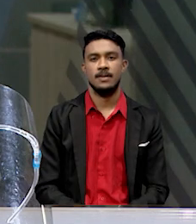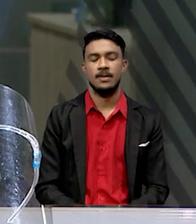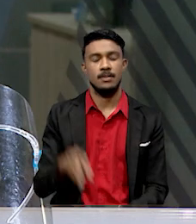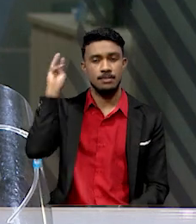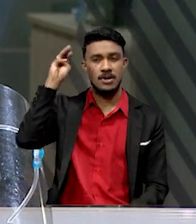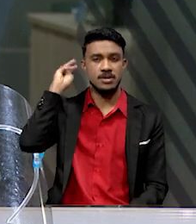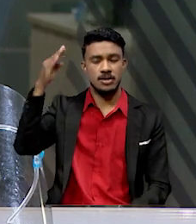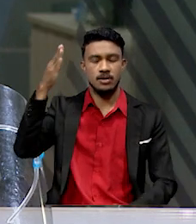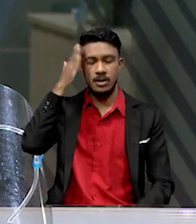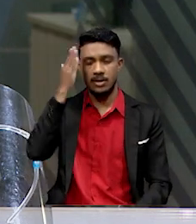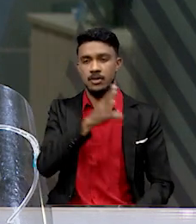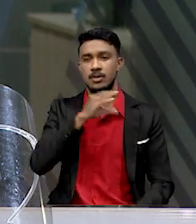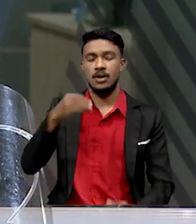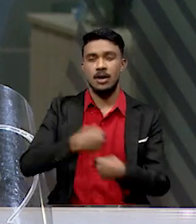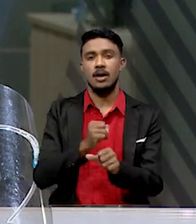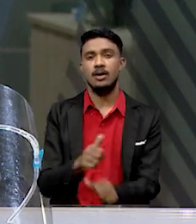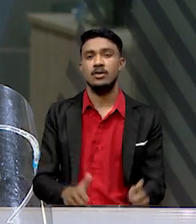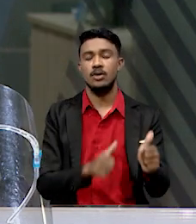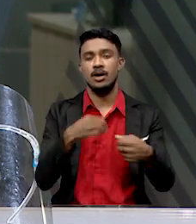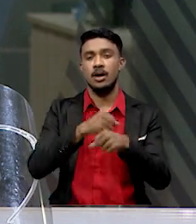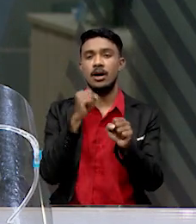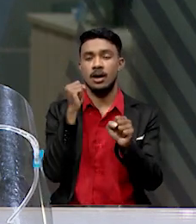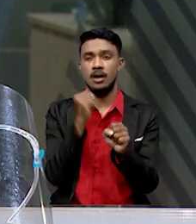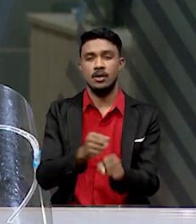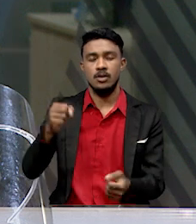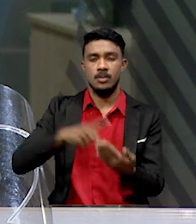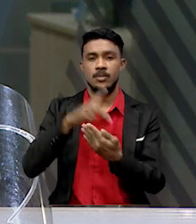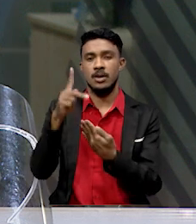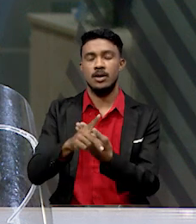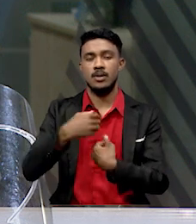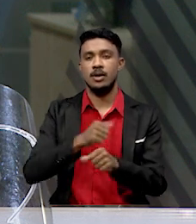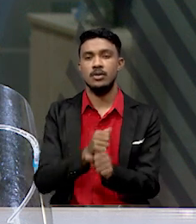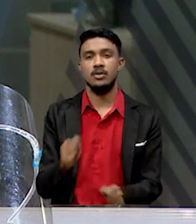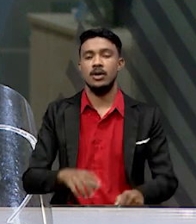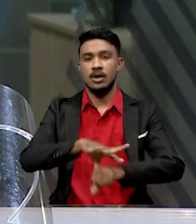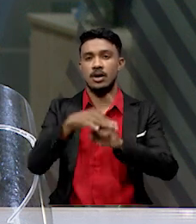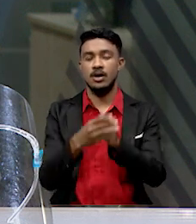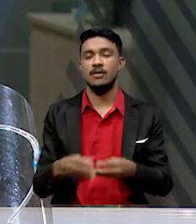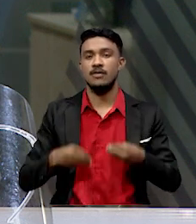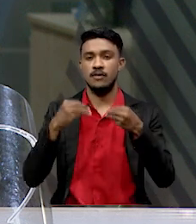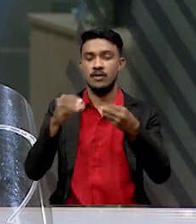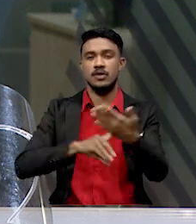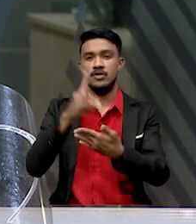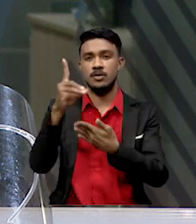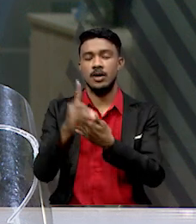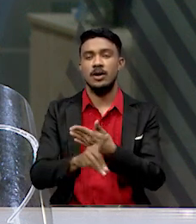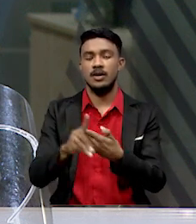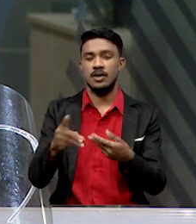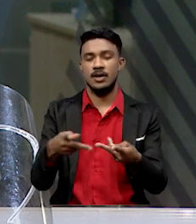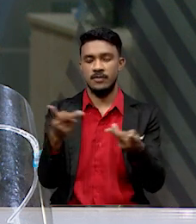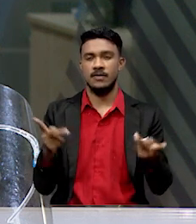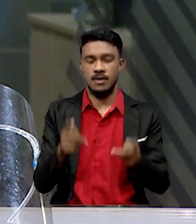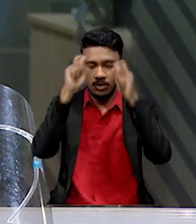Ministério Plano no Ordenamento estabelece a Tucria Plano, ordena espaço RAI no apoio para desenvolvimento urbano